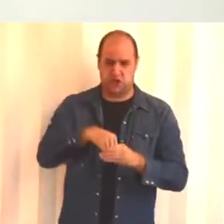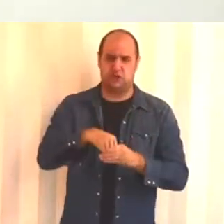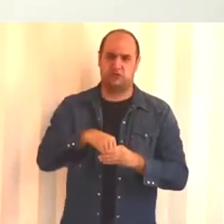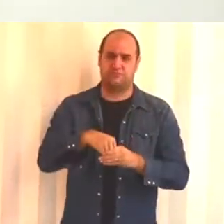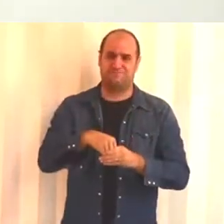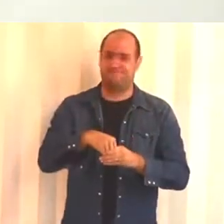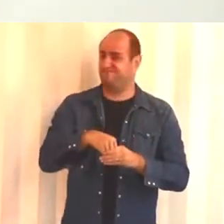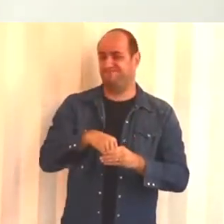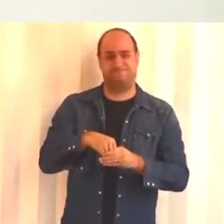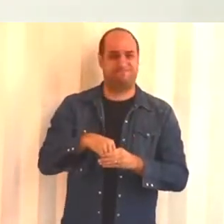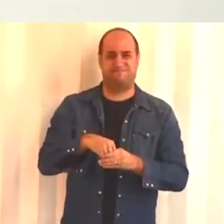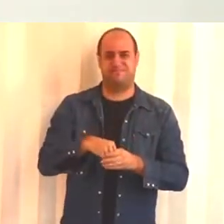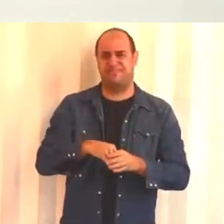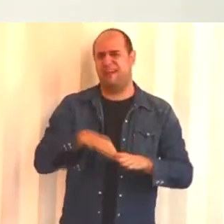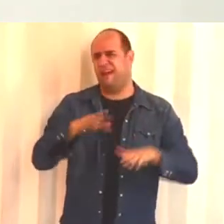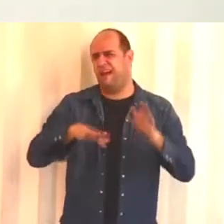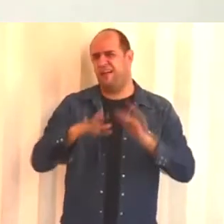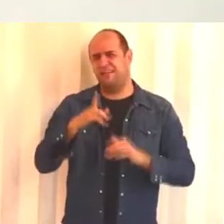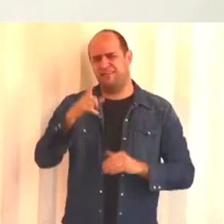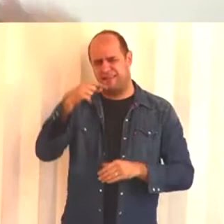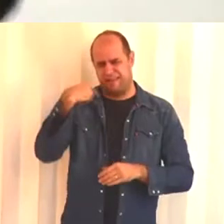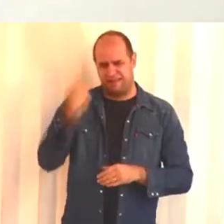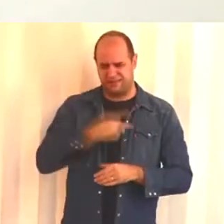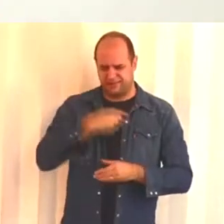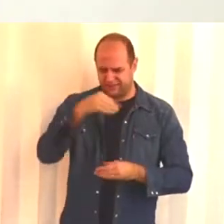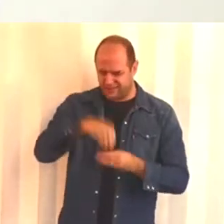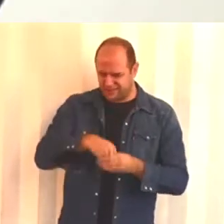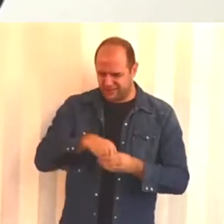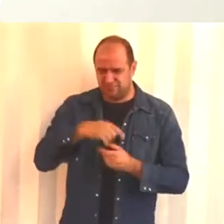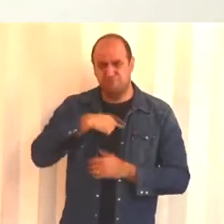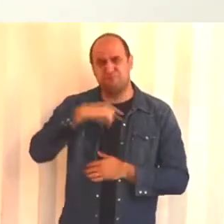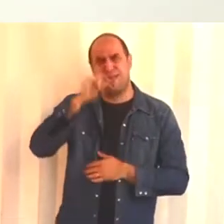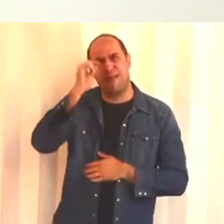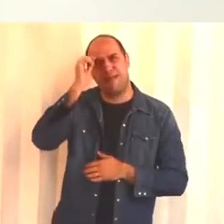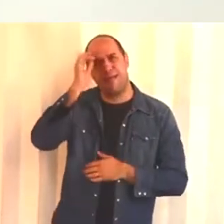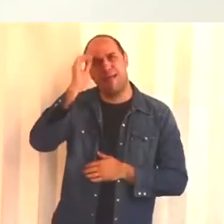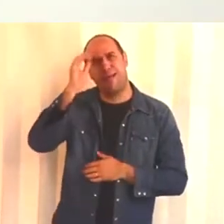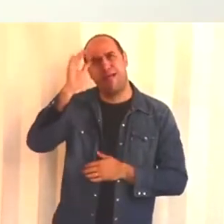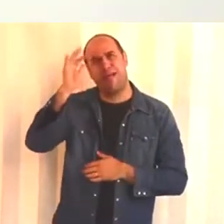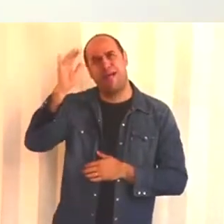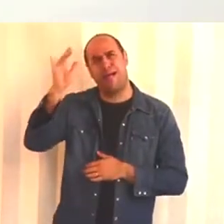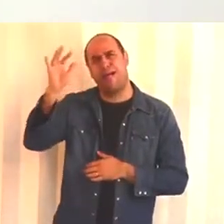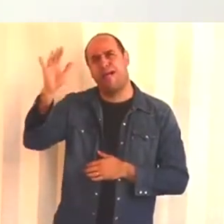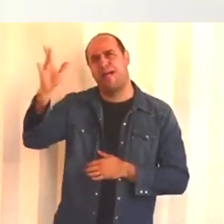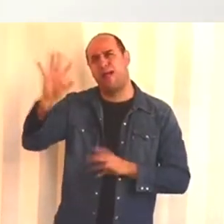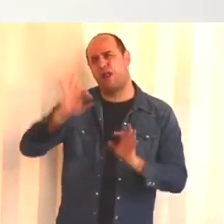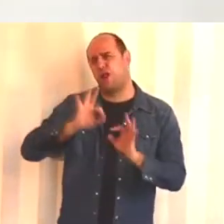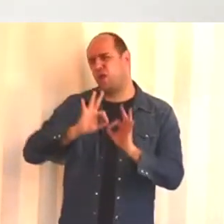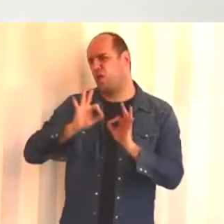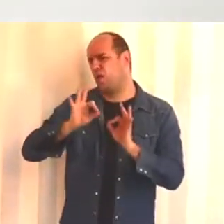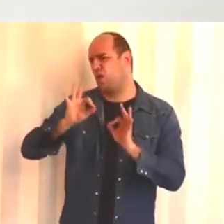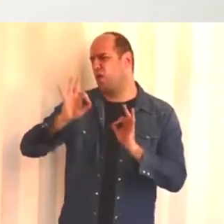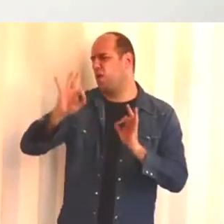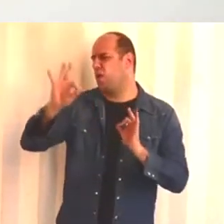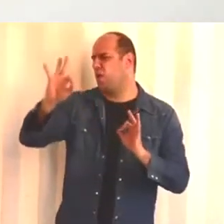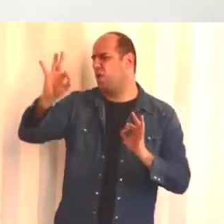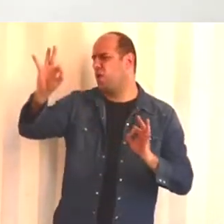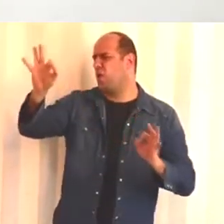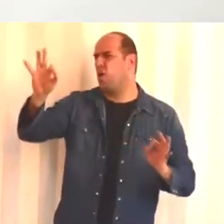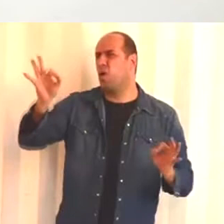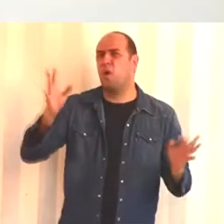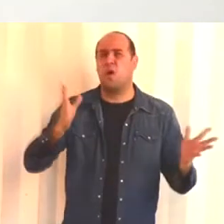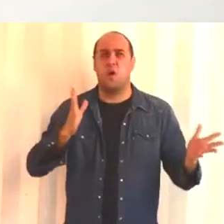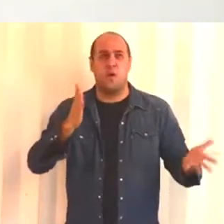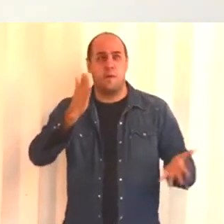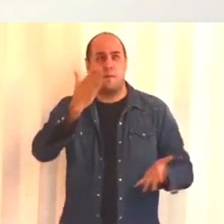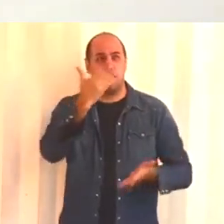o pior é que às vezes nem aqui nós louvamos. Às vezes nós estamos tão aéreos, tão longe, tão distantes. Tantas coisas nos